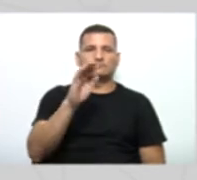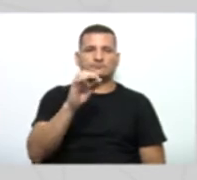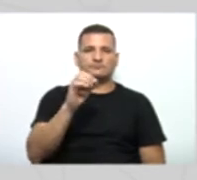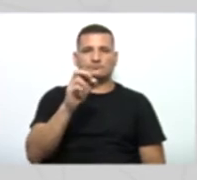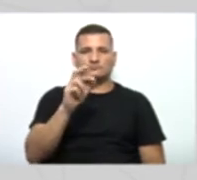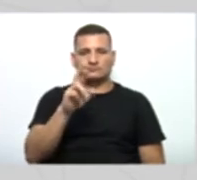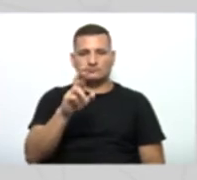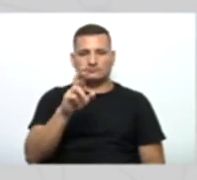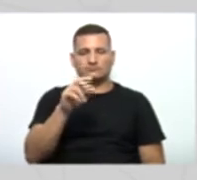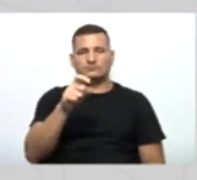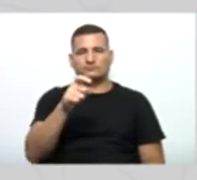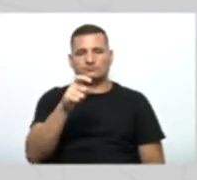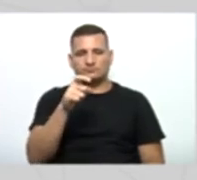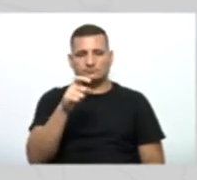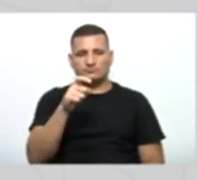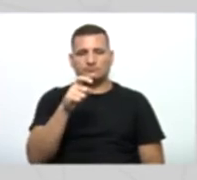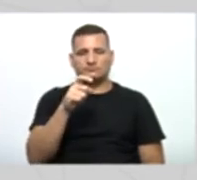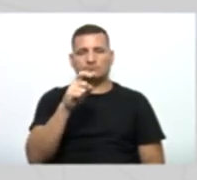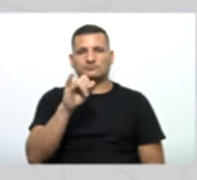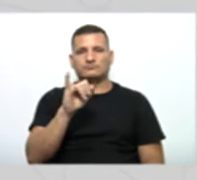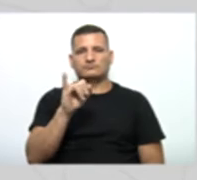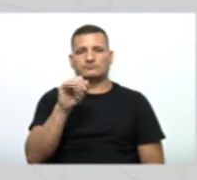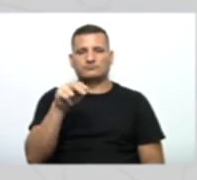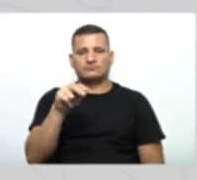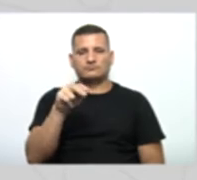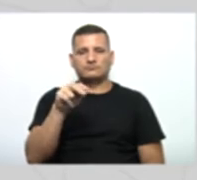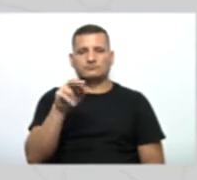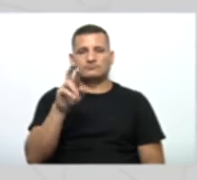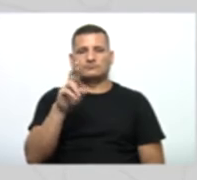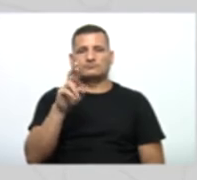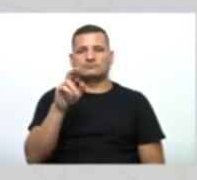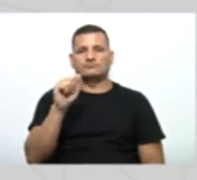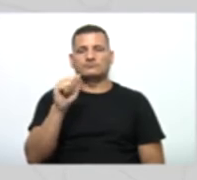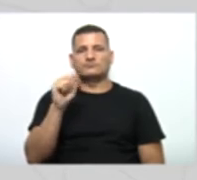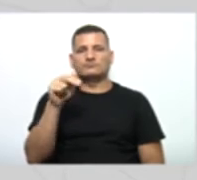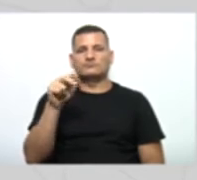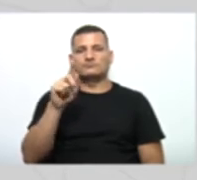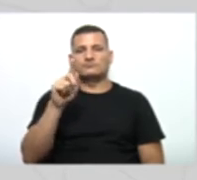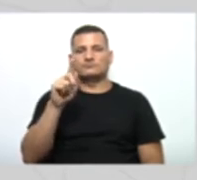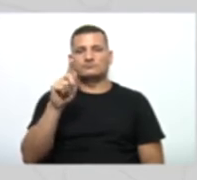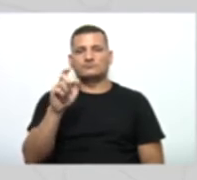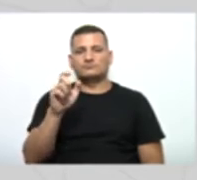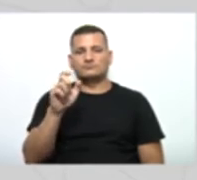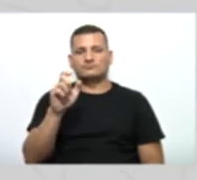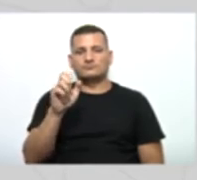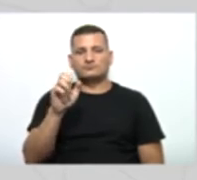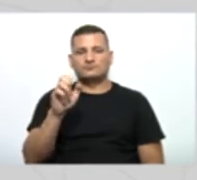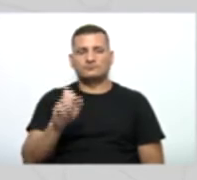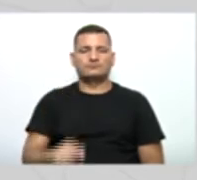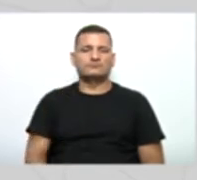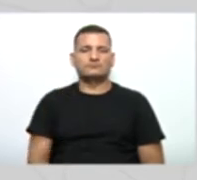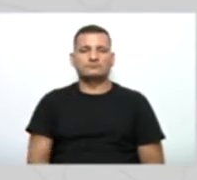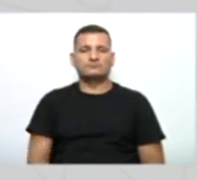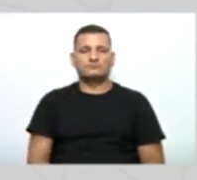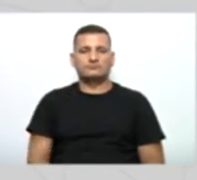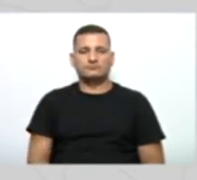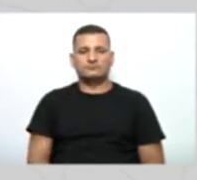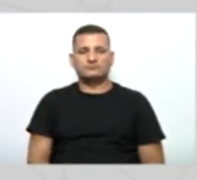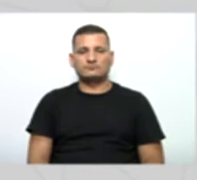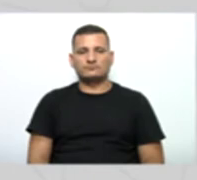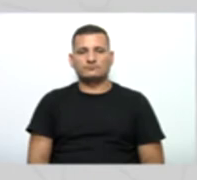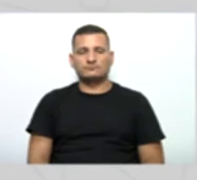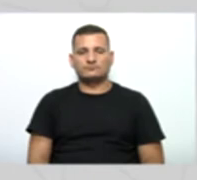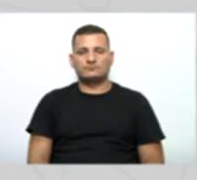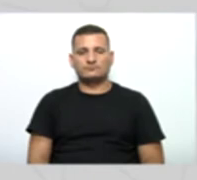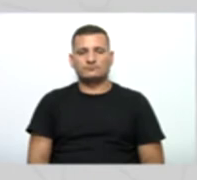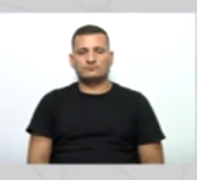variável de controle, em range. Esse range é o que vai permitir executar as repetições daquilo